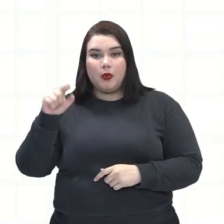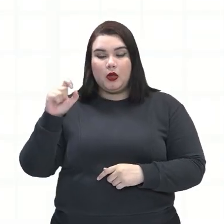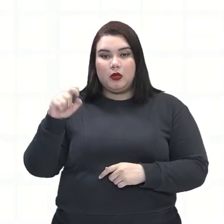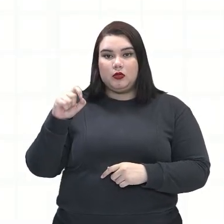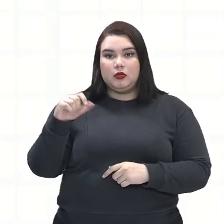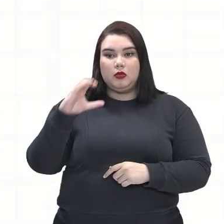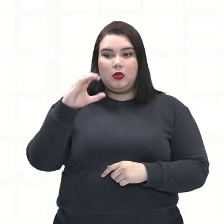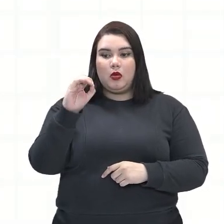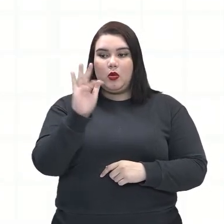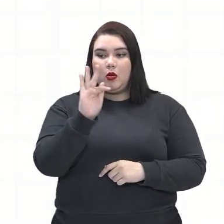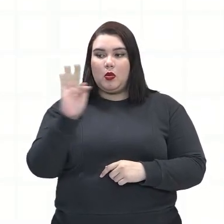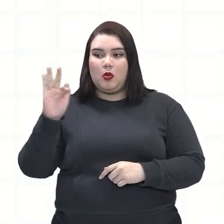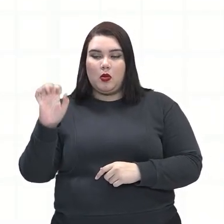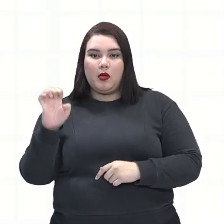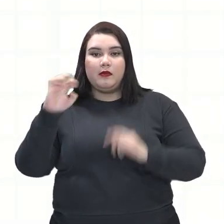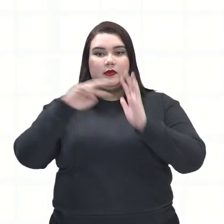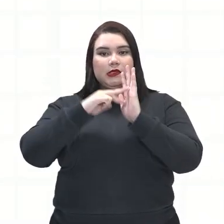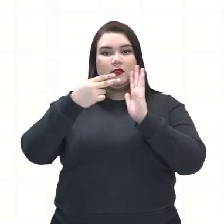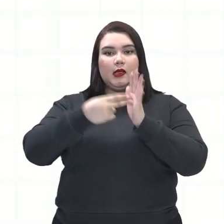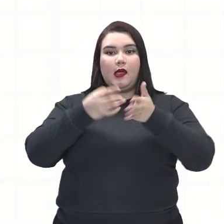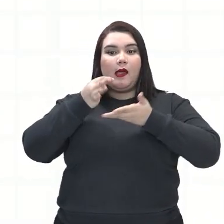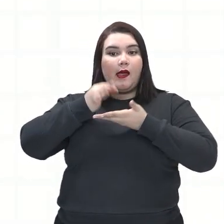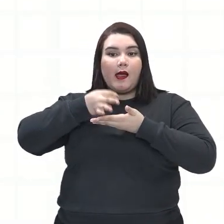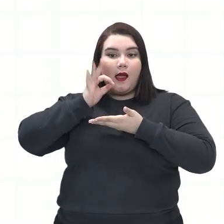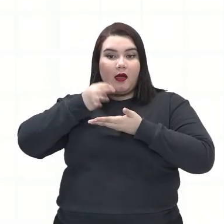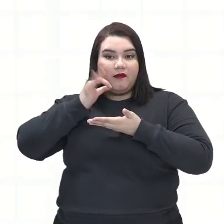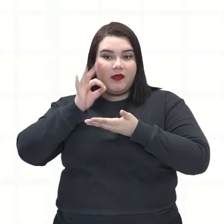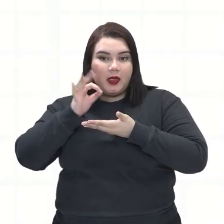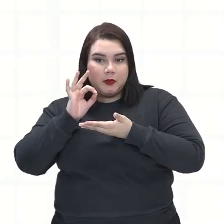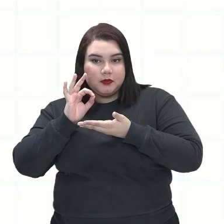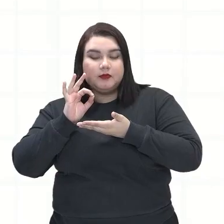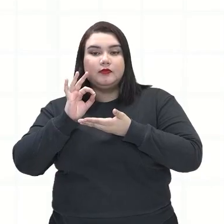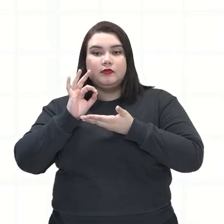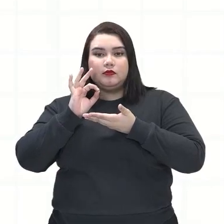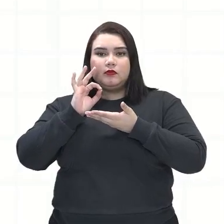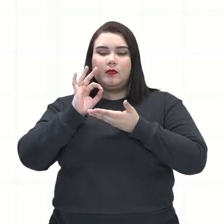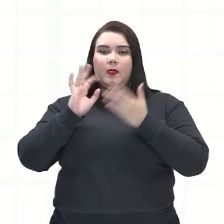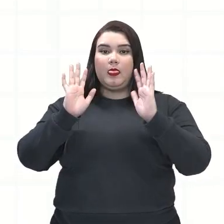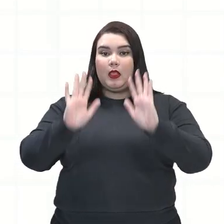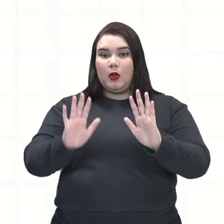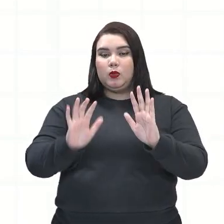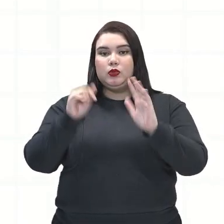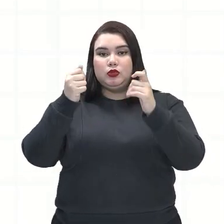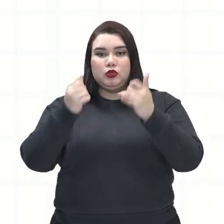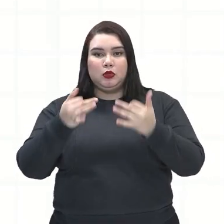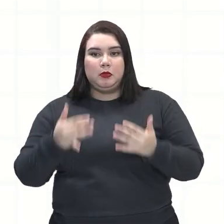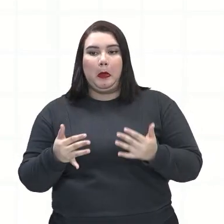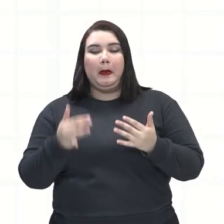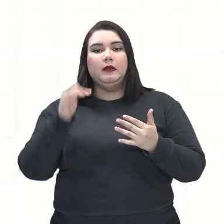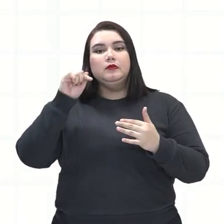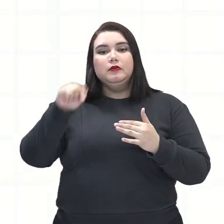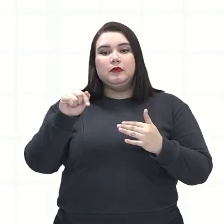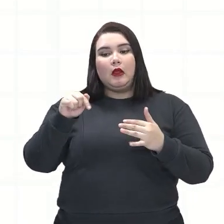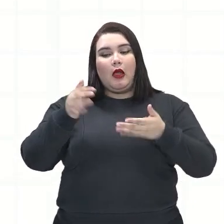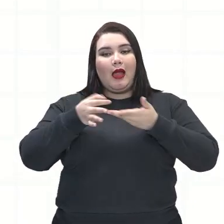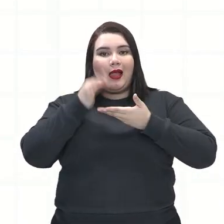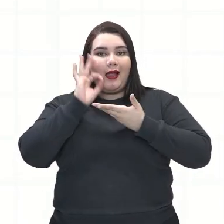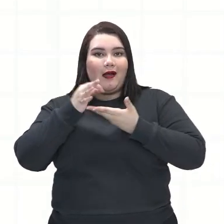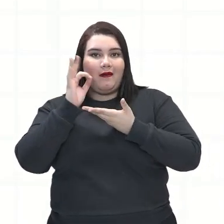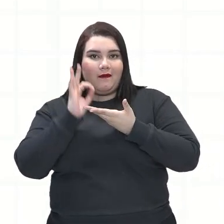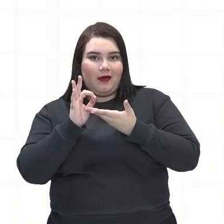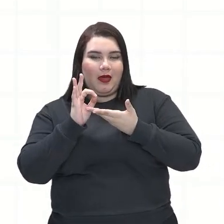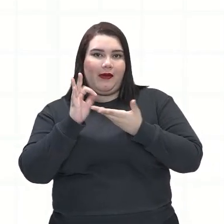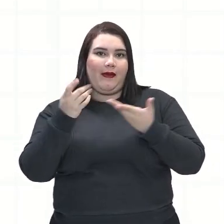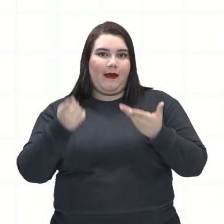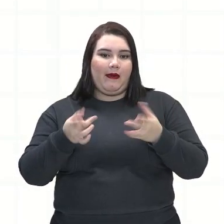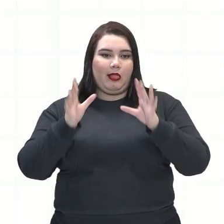palavra coffee é café. Como café, no caso aqui, a gente está falando do líquido, né? Ele é